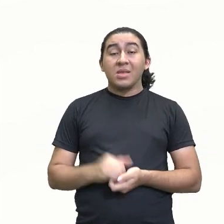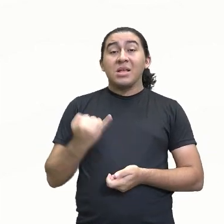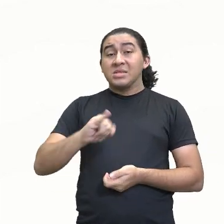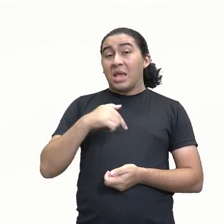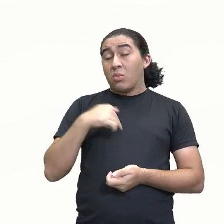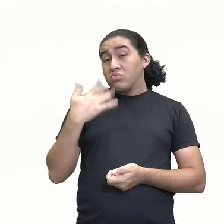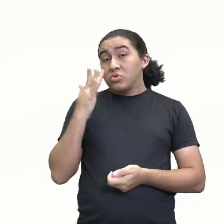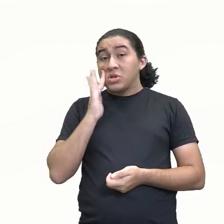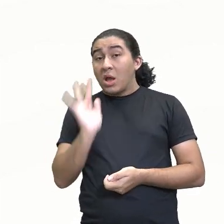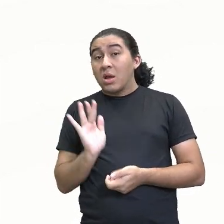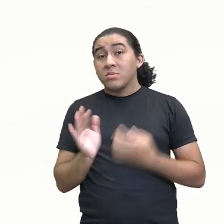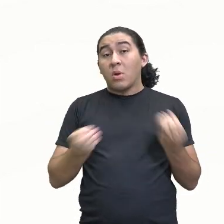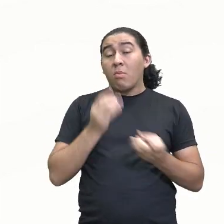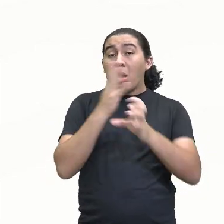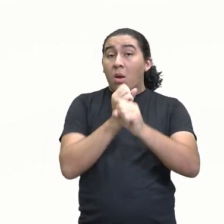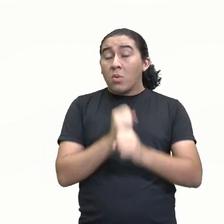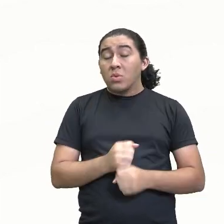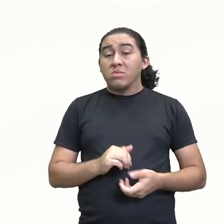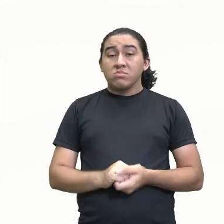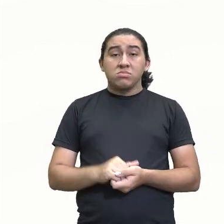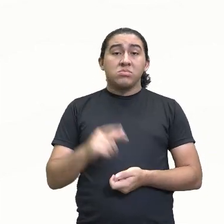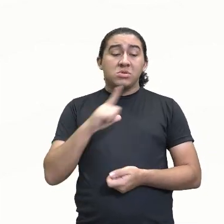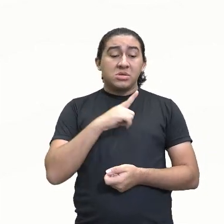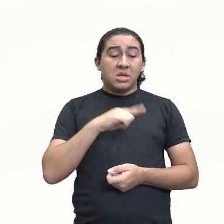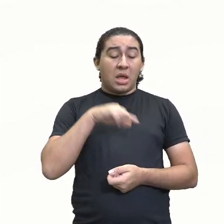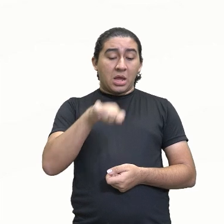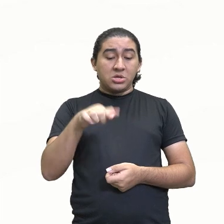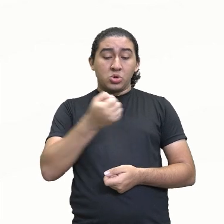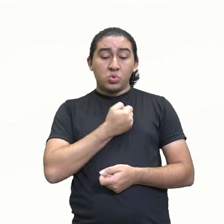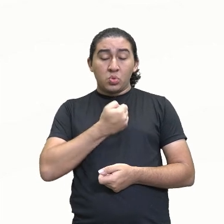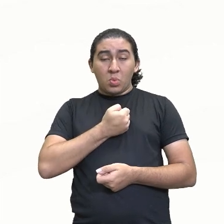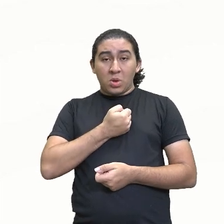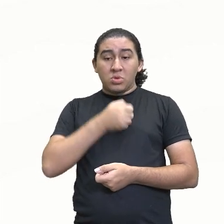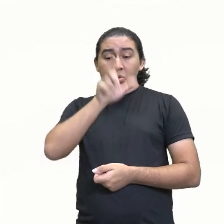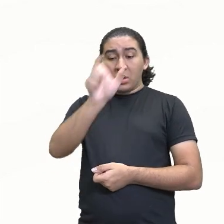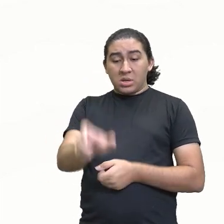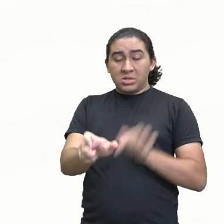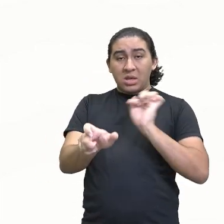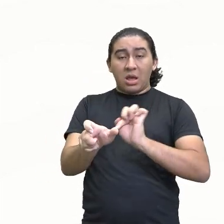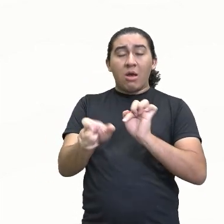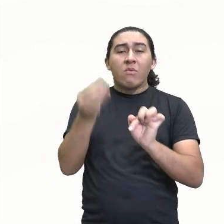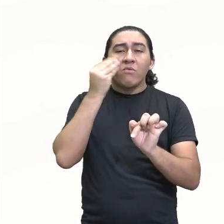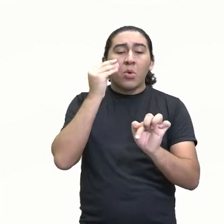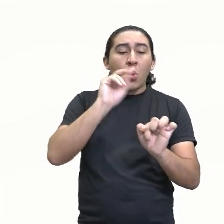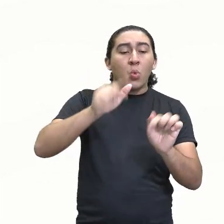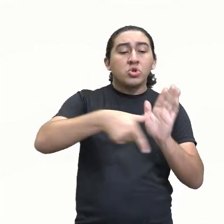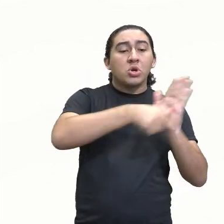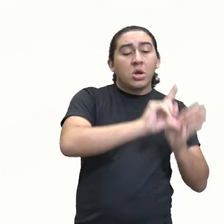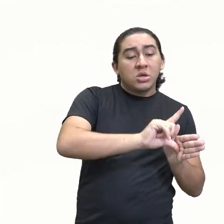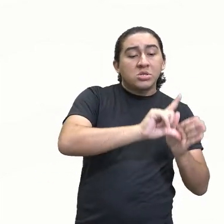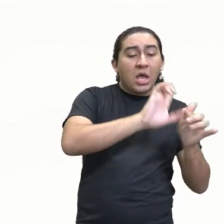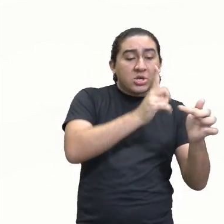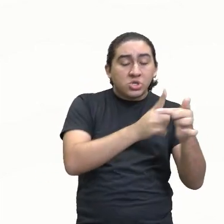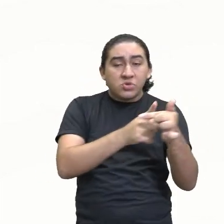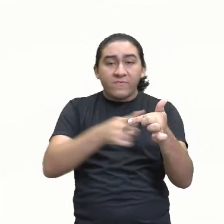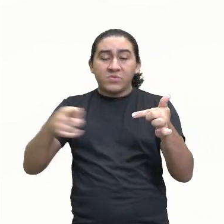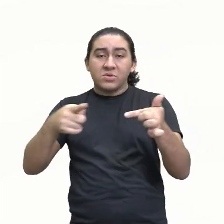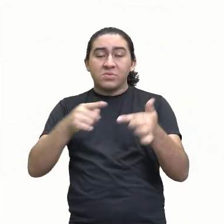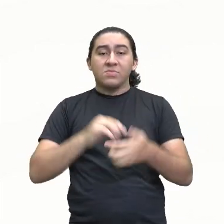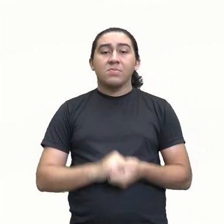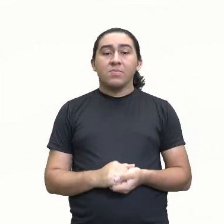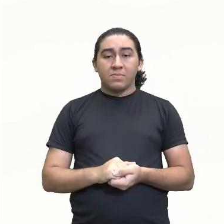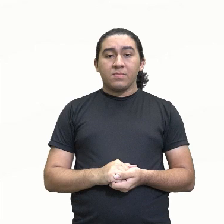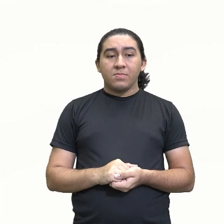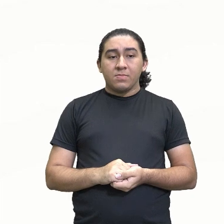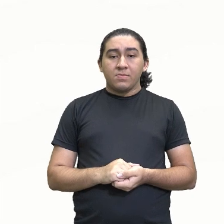para descobrir? Ora, divide um termo pelo seu anterior. Então, a gente dividiu aqui, ó, 9 por 3 é igual a